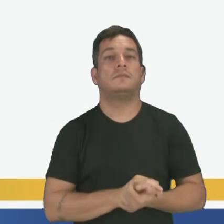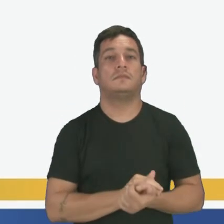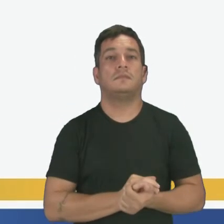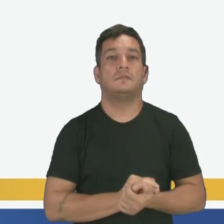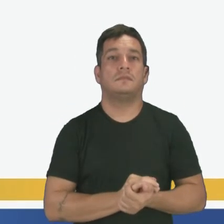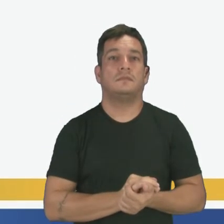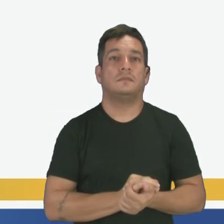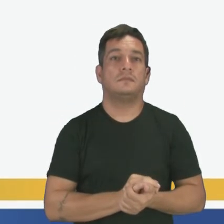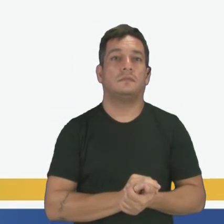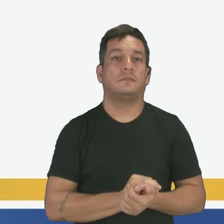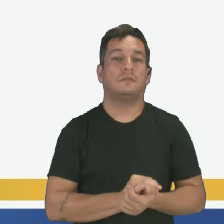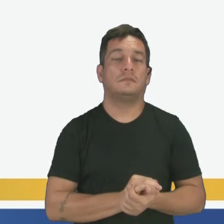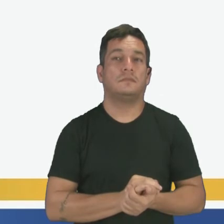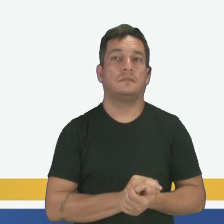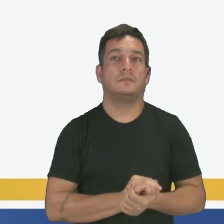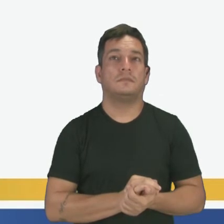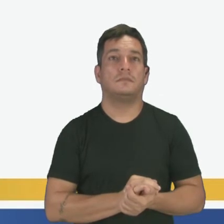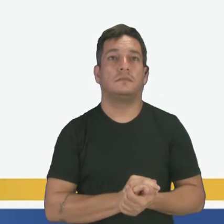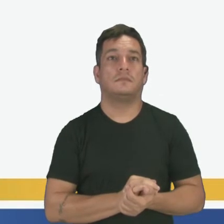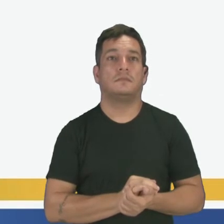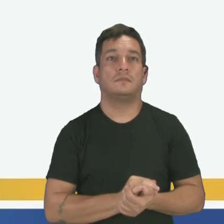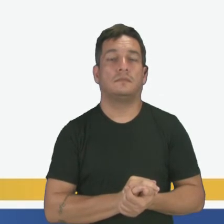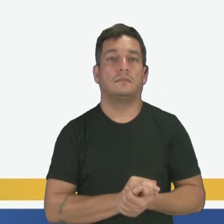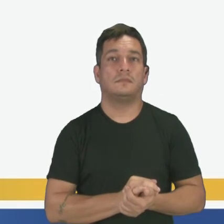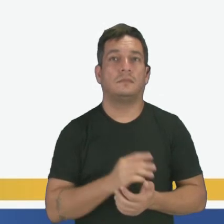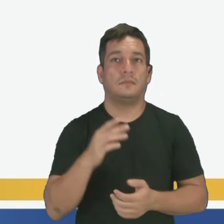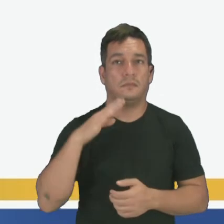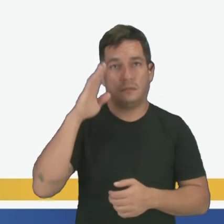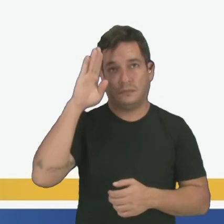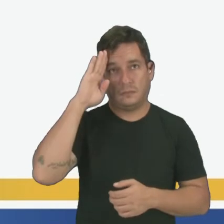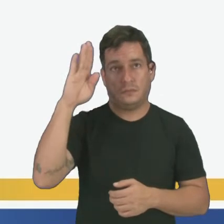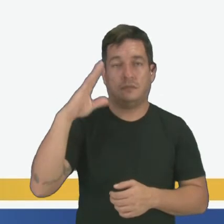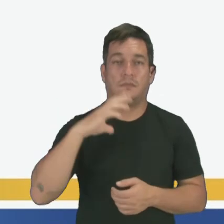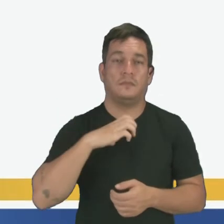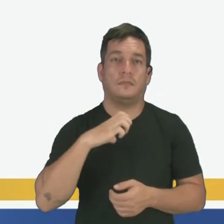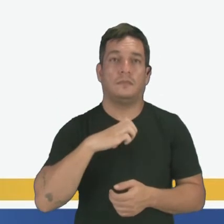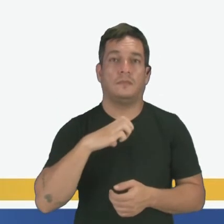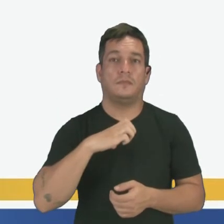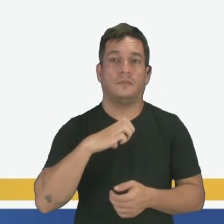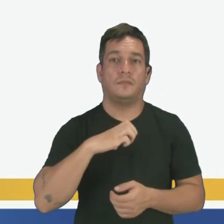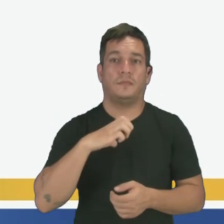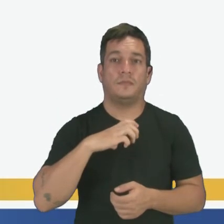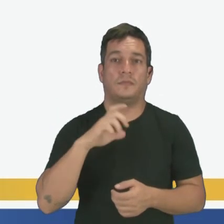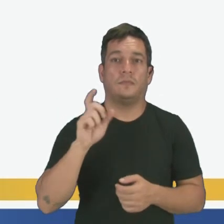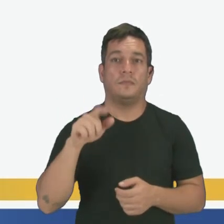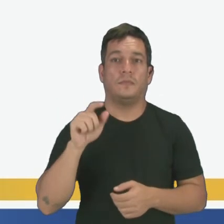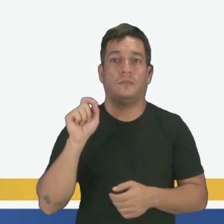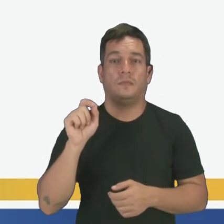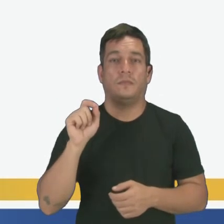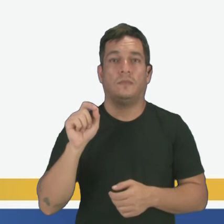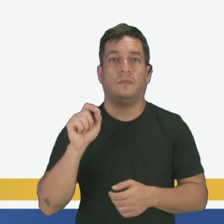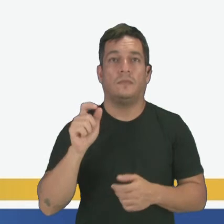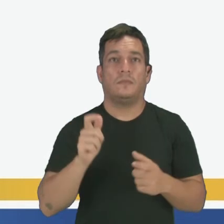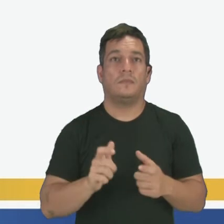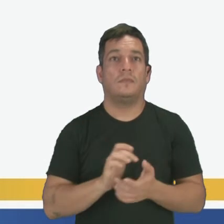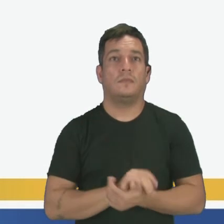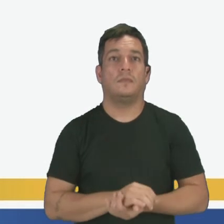tá? Então, no caso, princípios éticos, onde é que ele está?